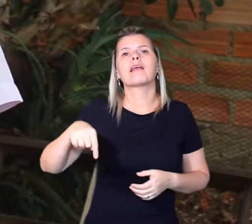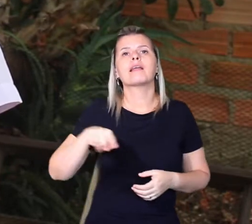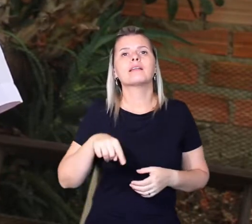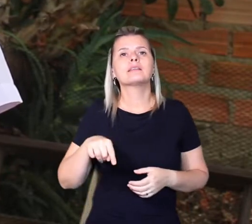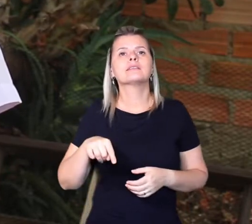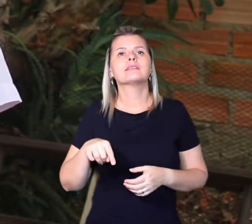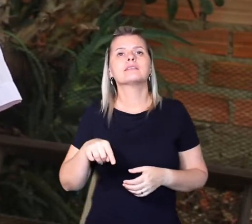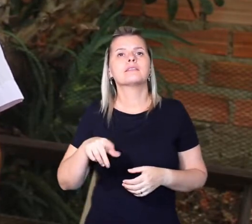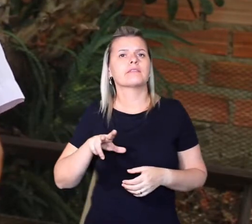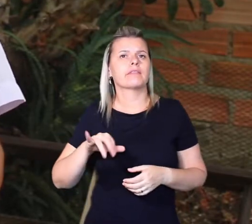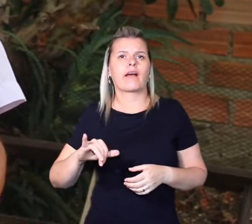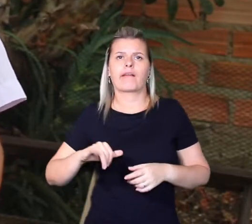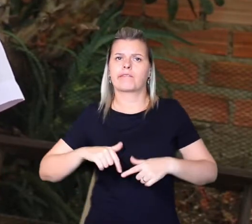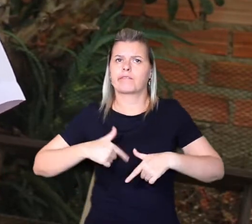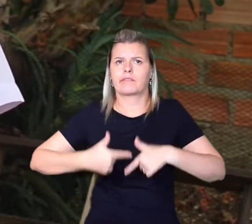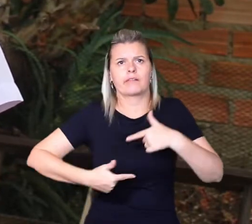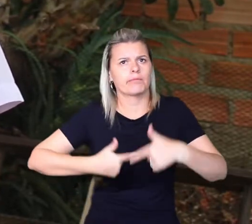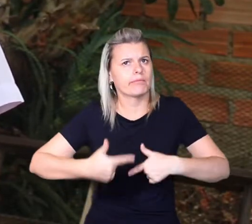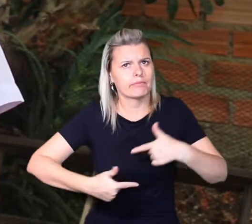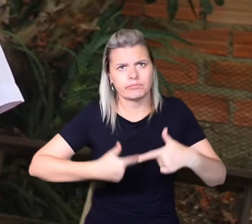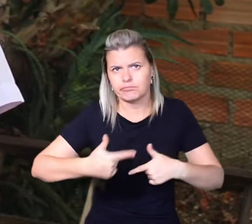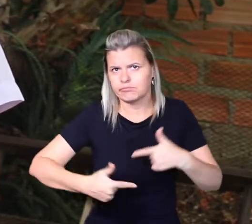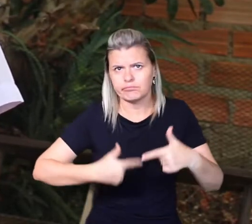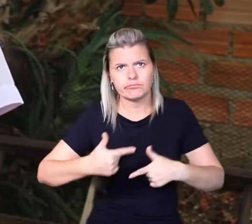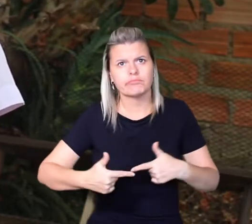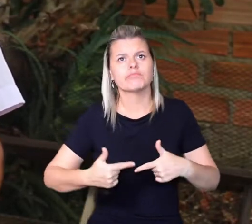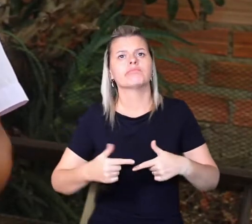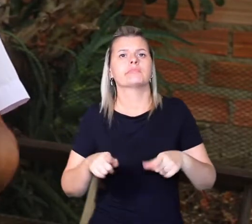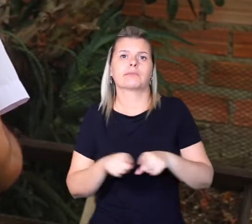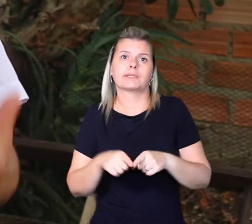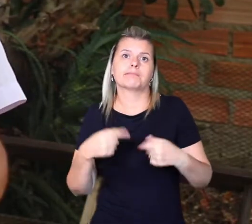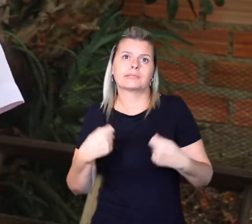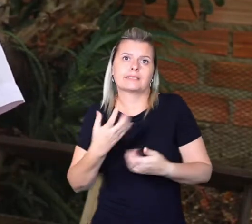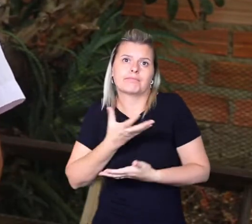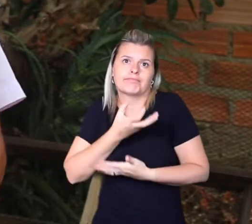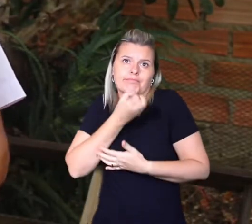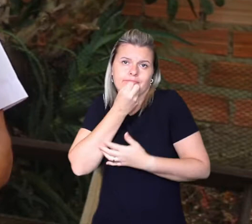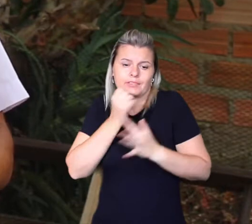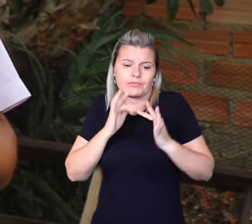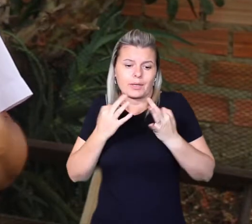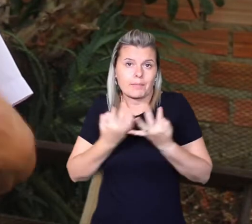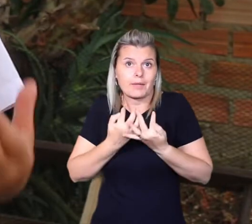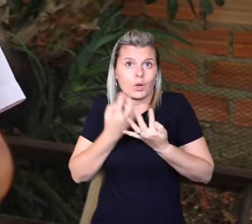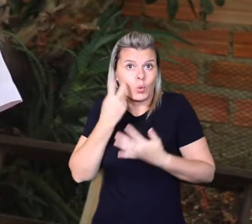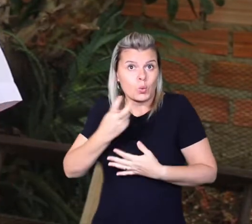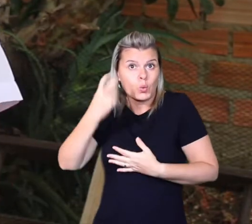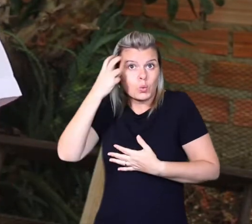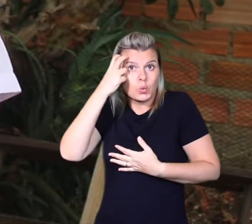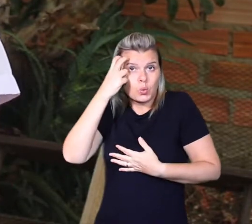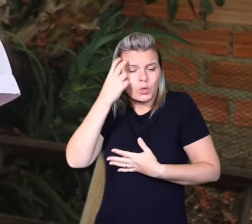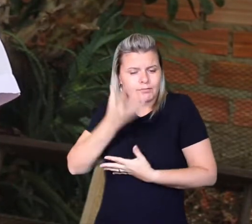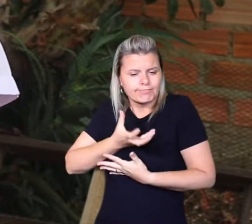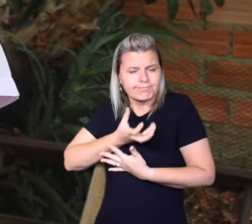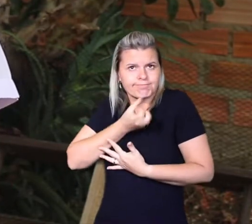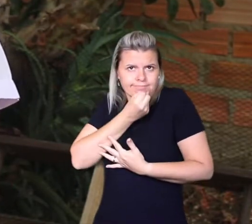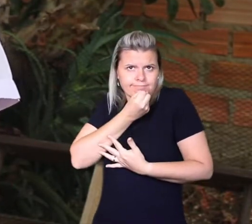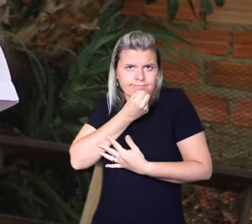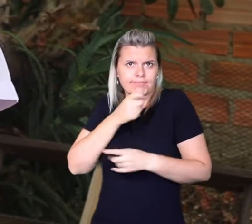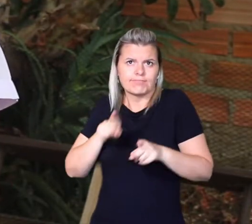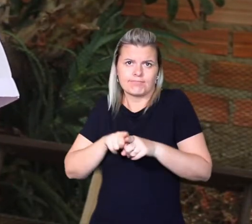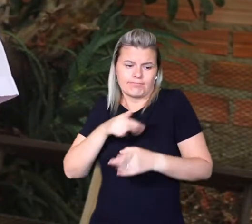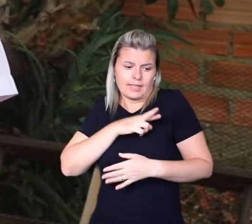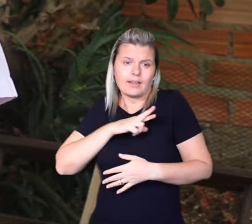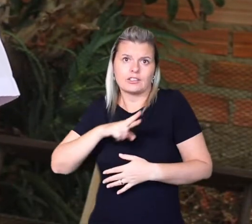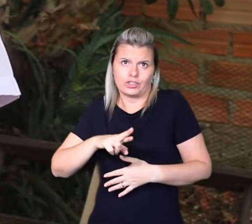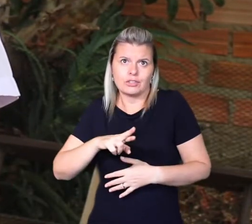obviamente, atuar no universo do trabalho, preservar suas famílias, as suas manifestações culturais e as suas práticas